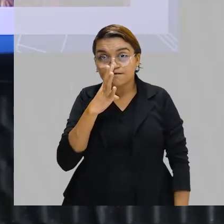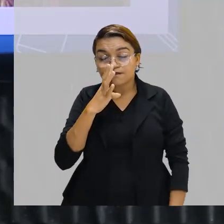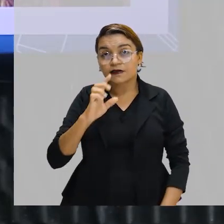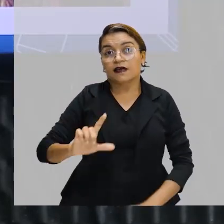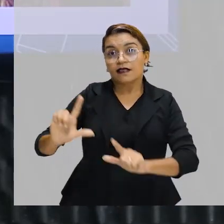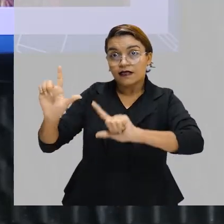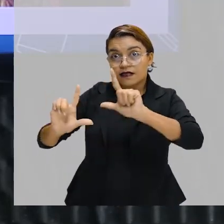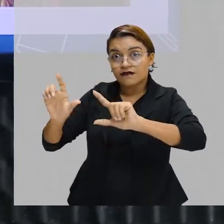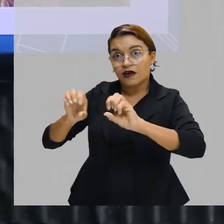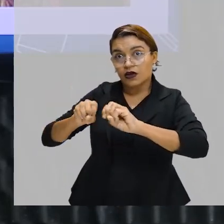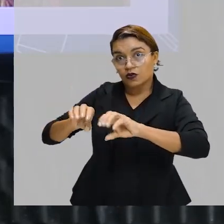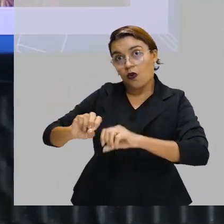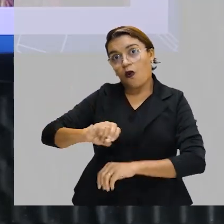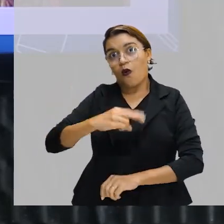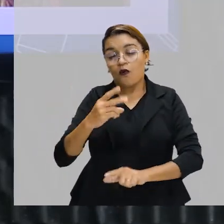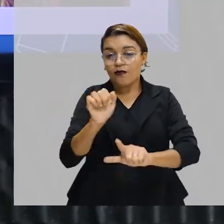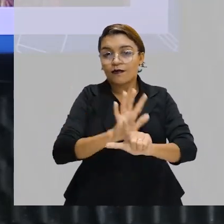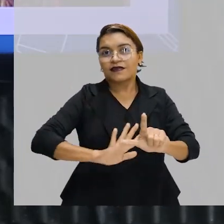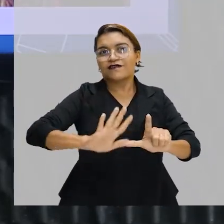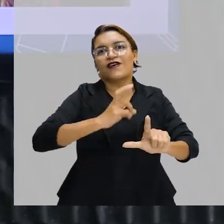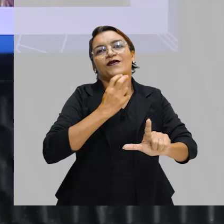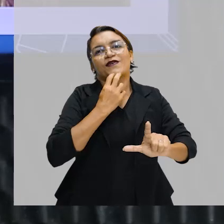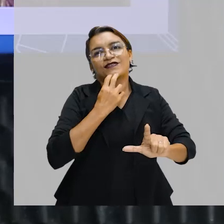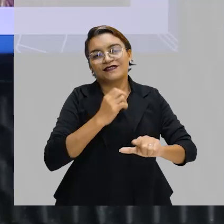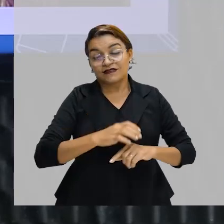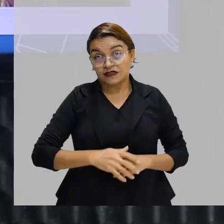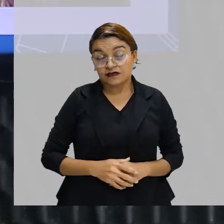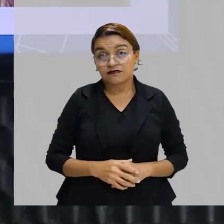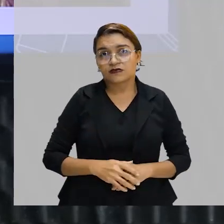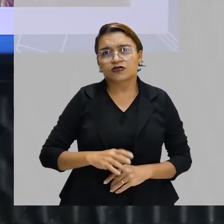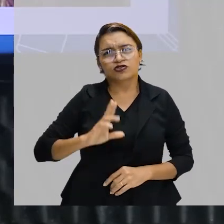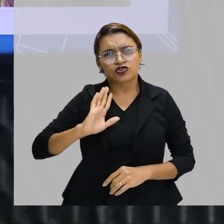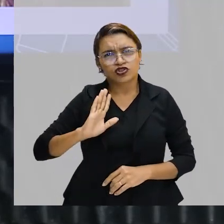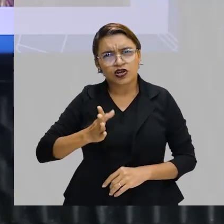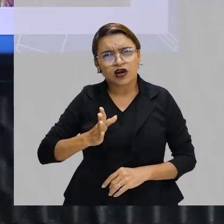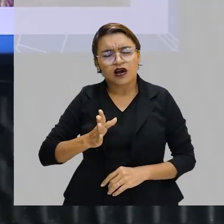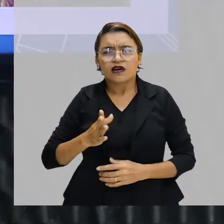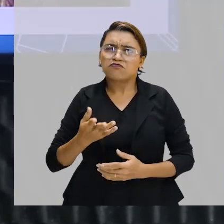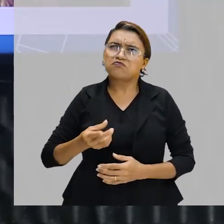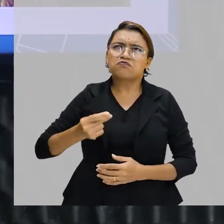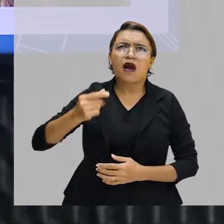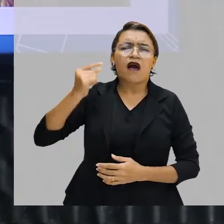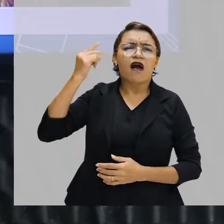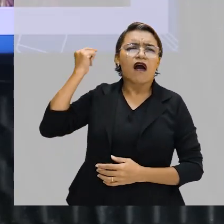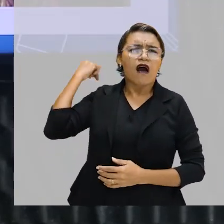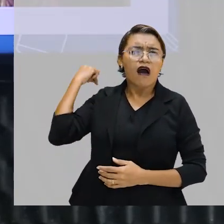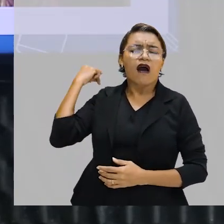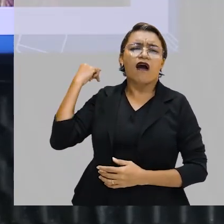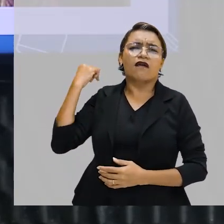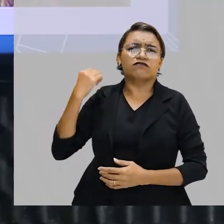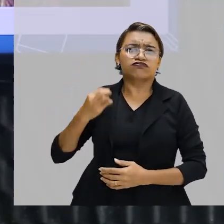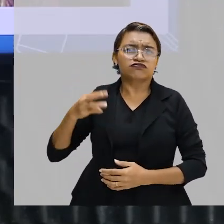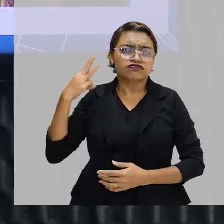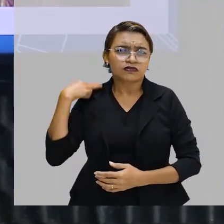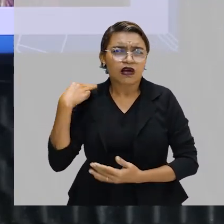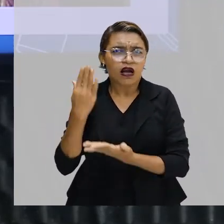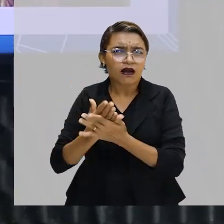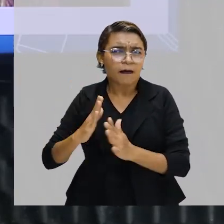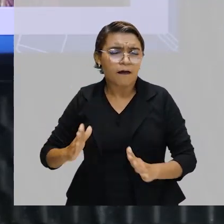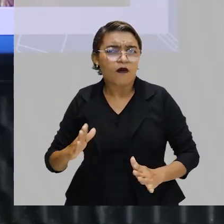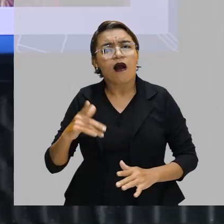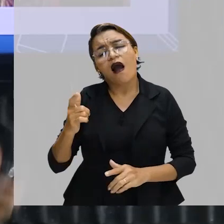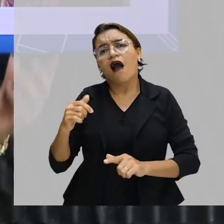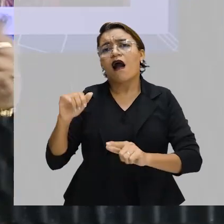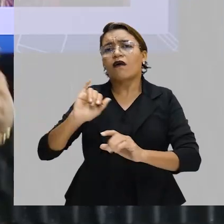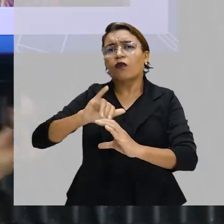na TV Educação ou na plataforma Gonçalves Dias, e já faz tempo que não estuda, estava mudando de canal, estava procurando uma coisa pelo